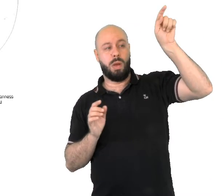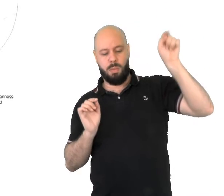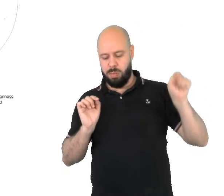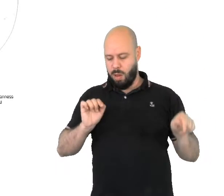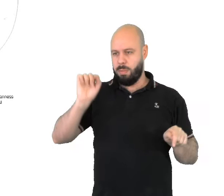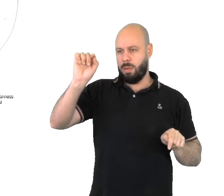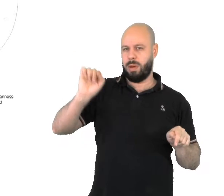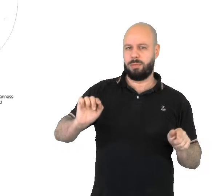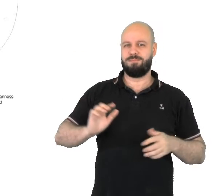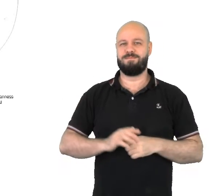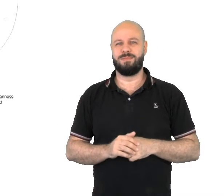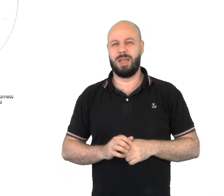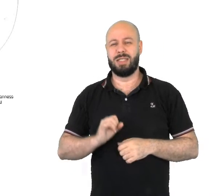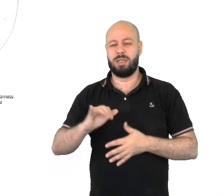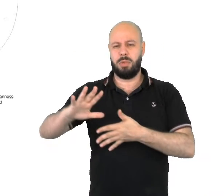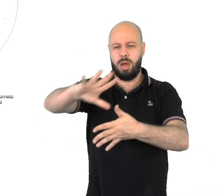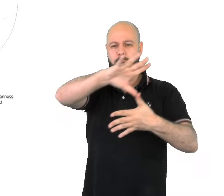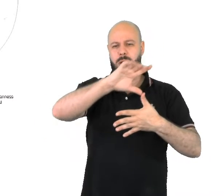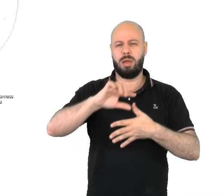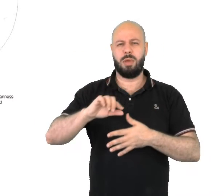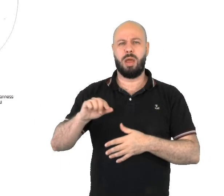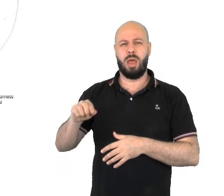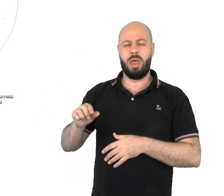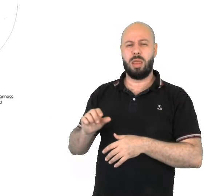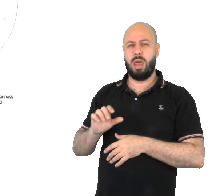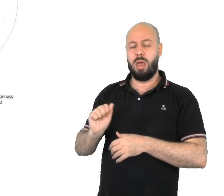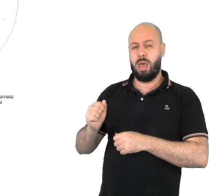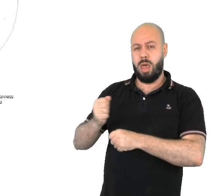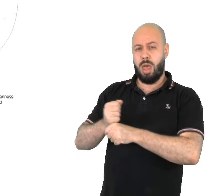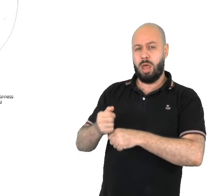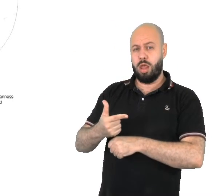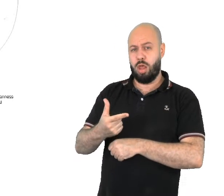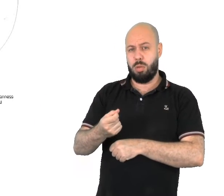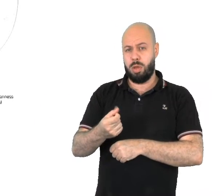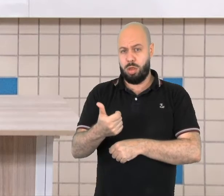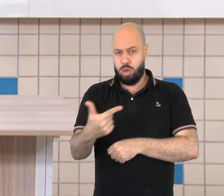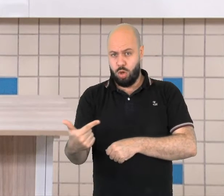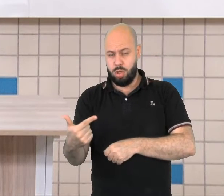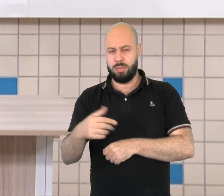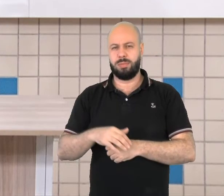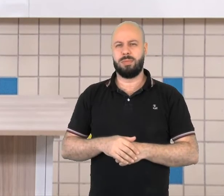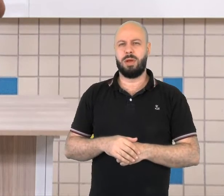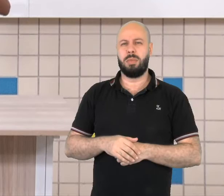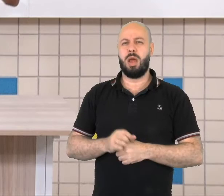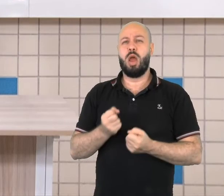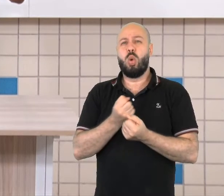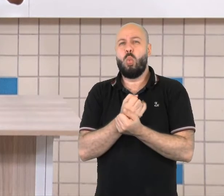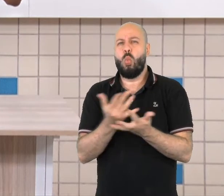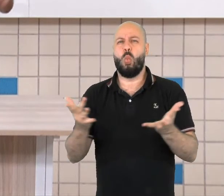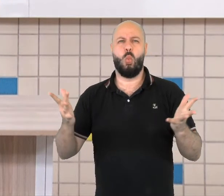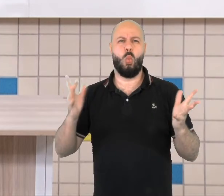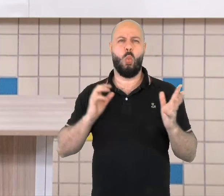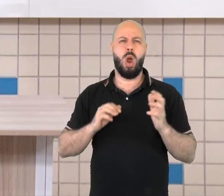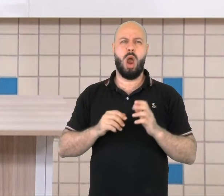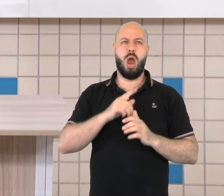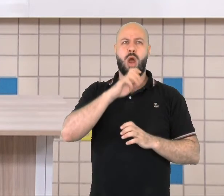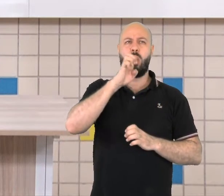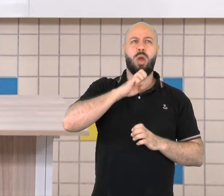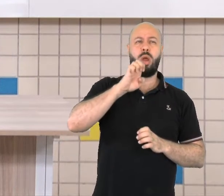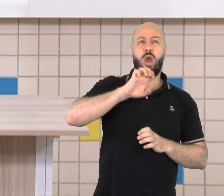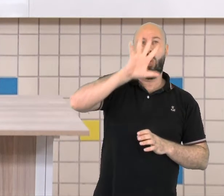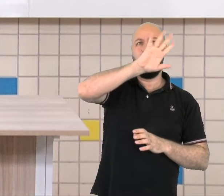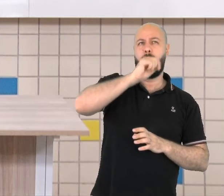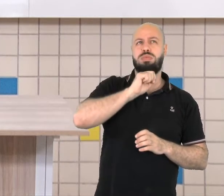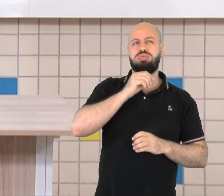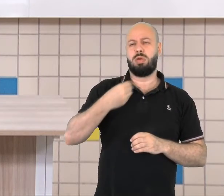do mundo, a fonte dele é de 2012, tá? A quantidade de europeus que moram no mundo. Vocês